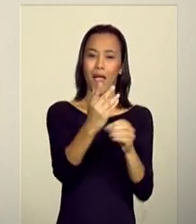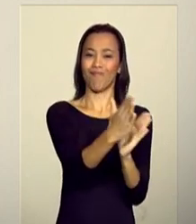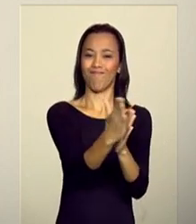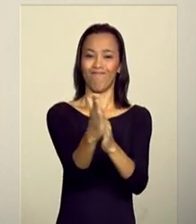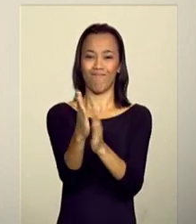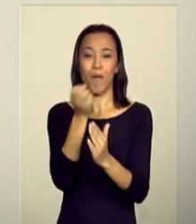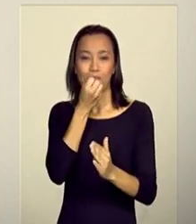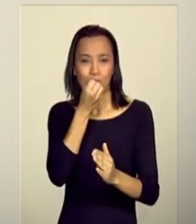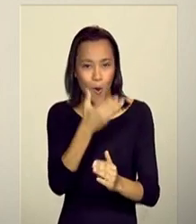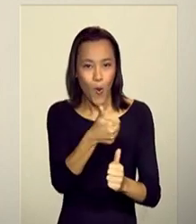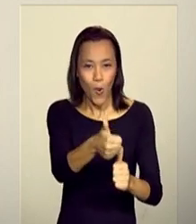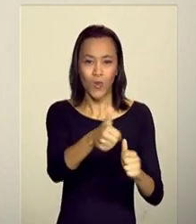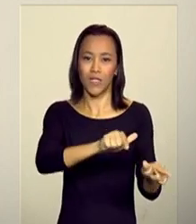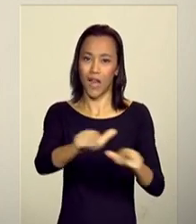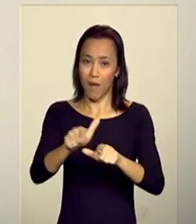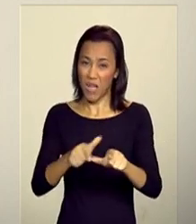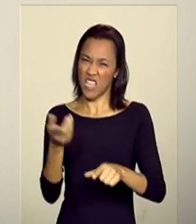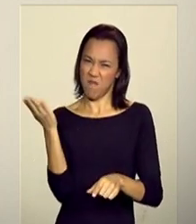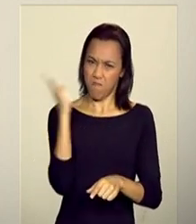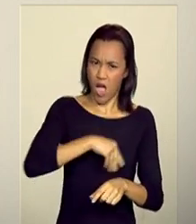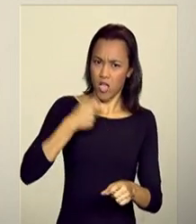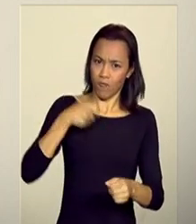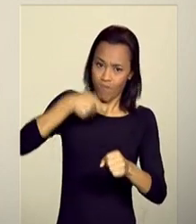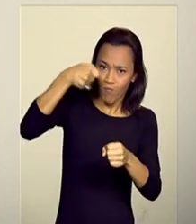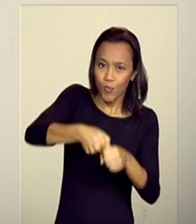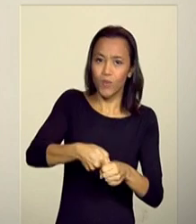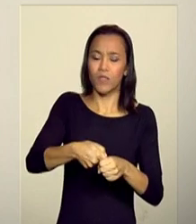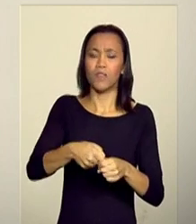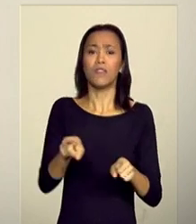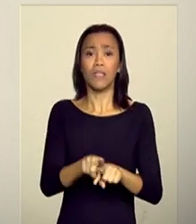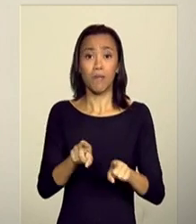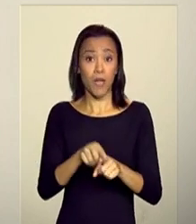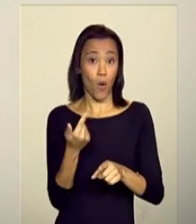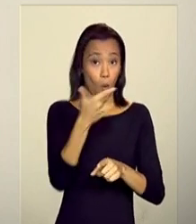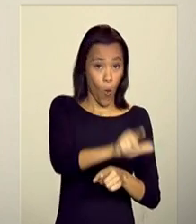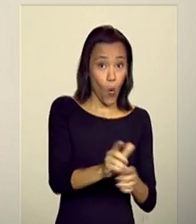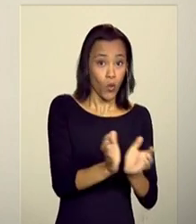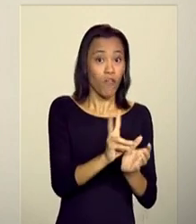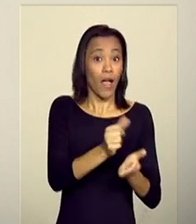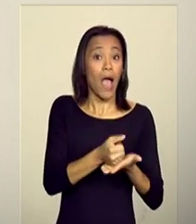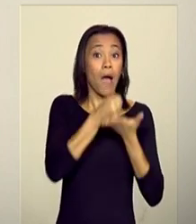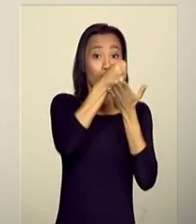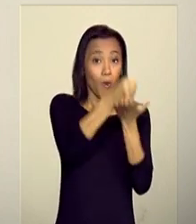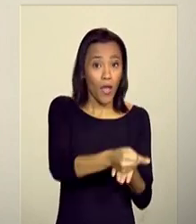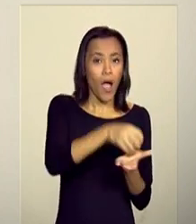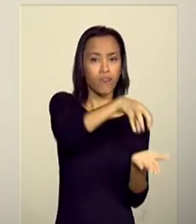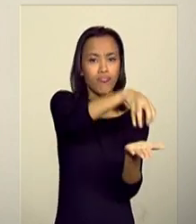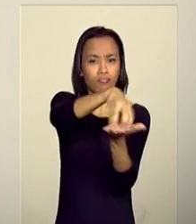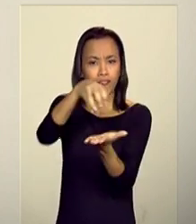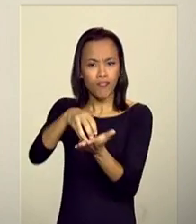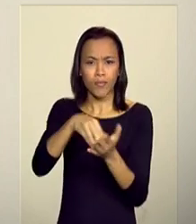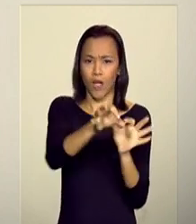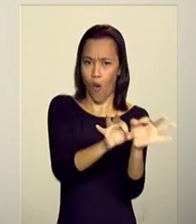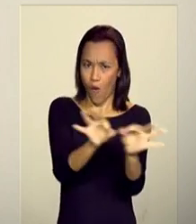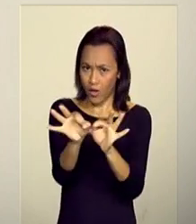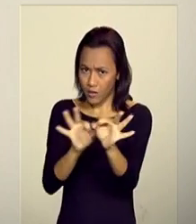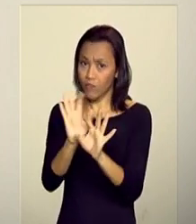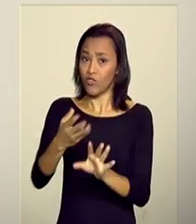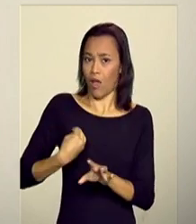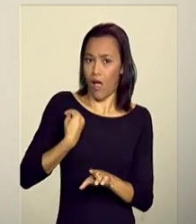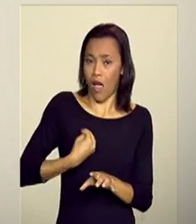boas práticas e punir as massas e de outro vão reforçar e apoiar as estruturas já